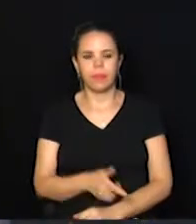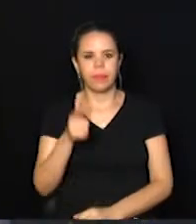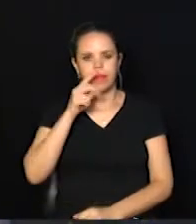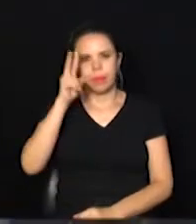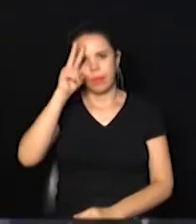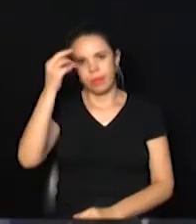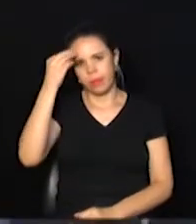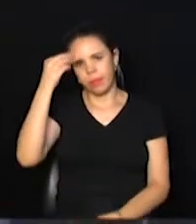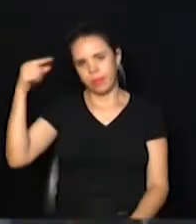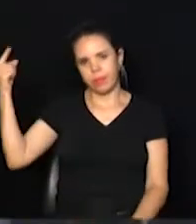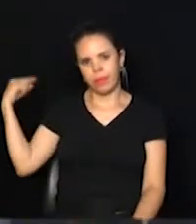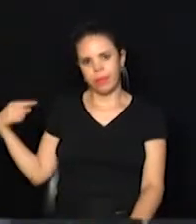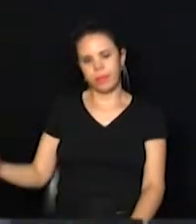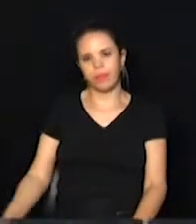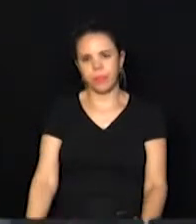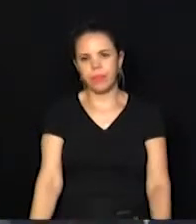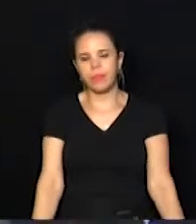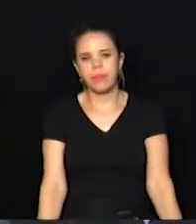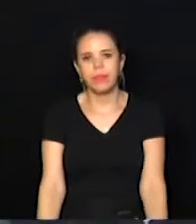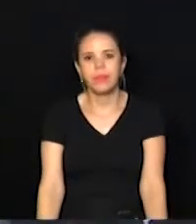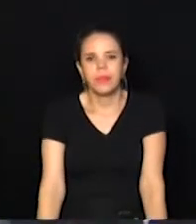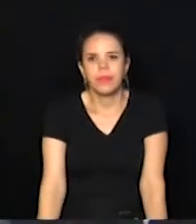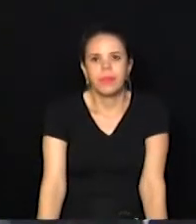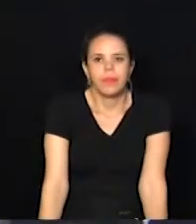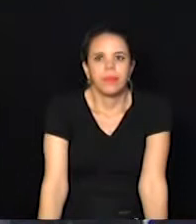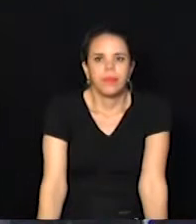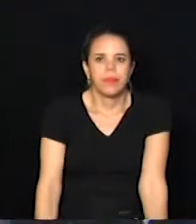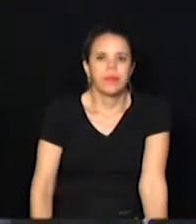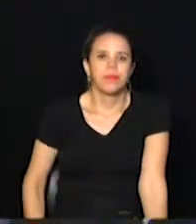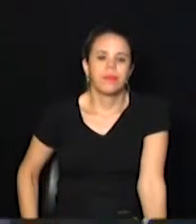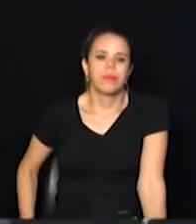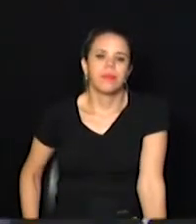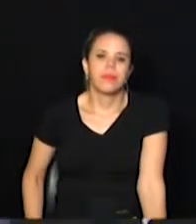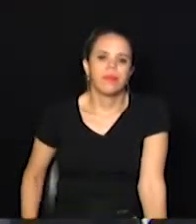conseguir nos recuperarmos um pouquinho.